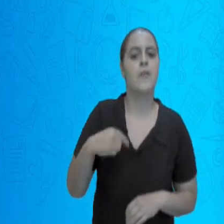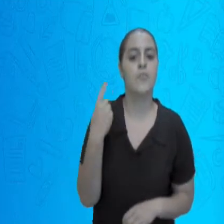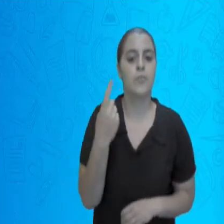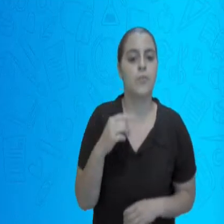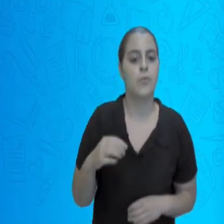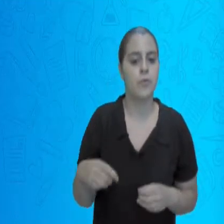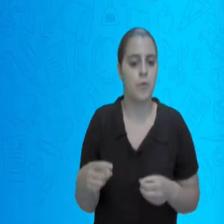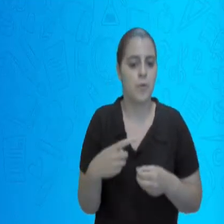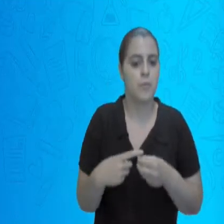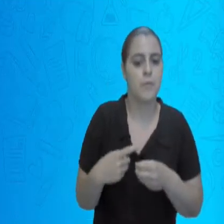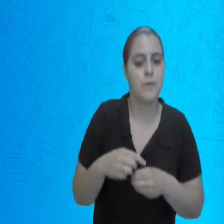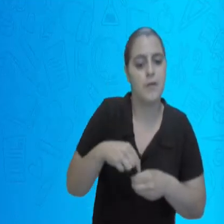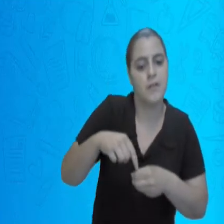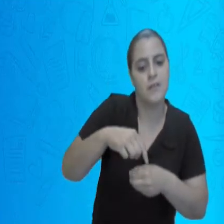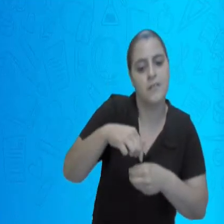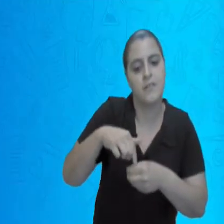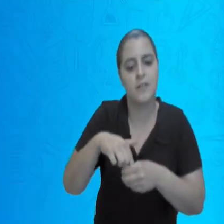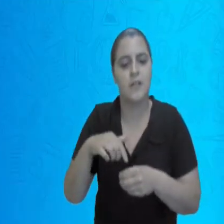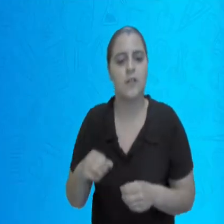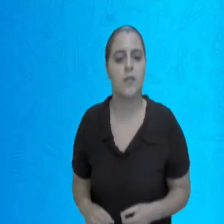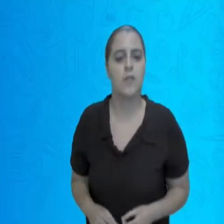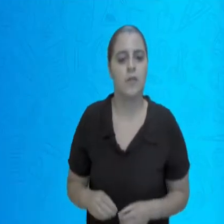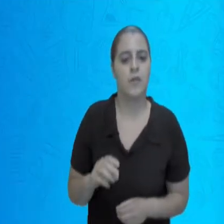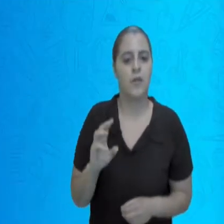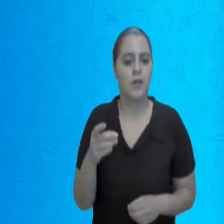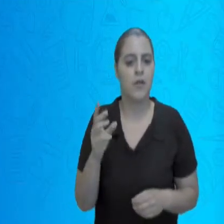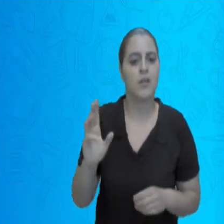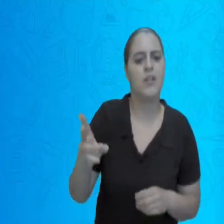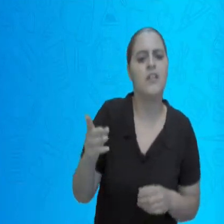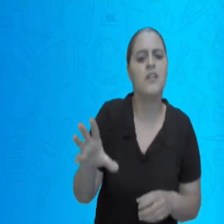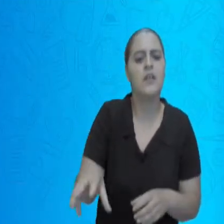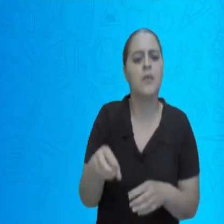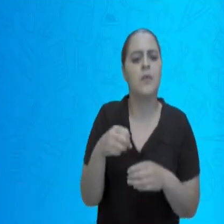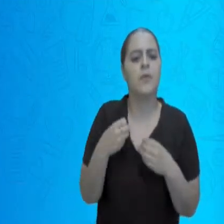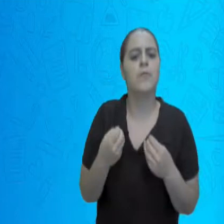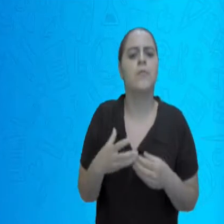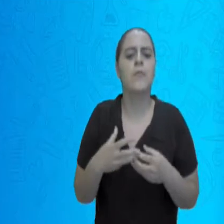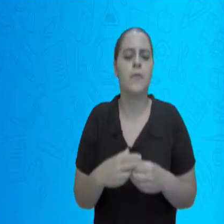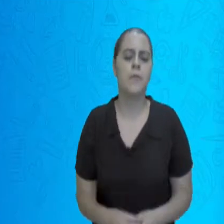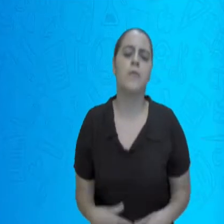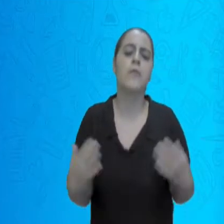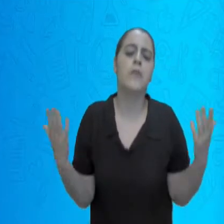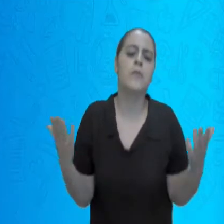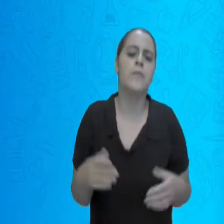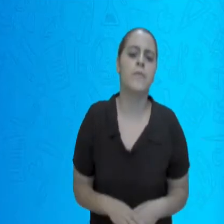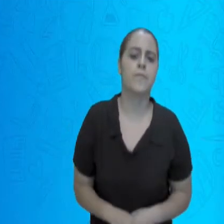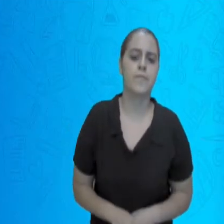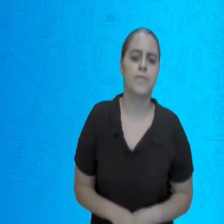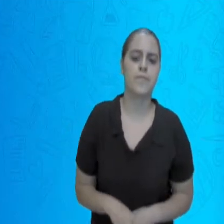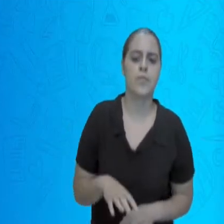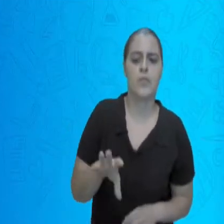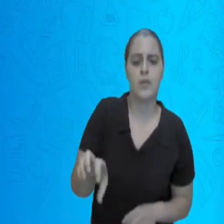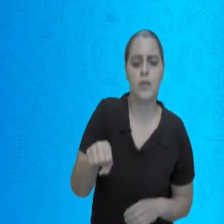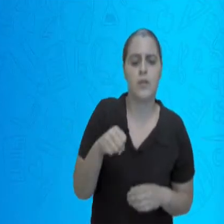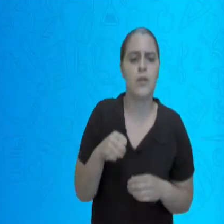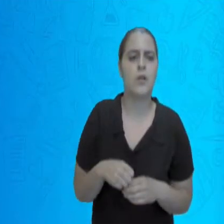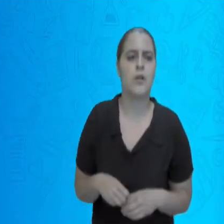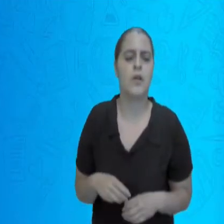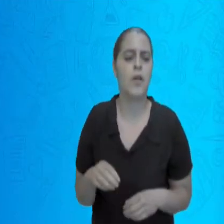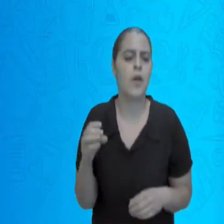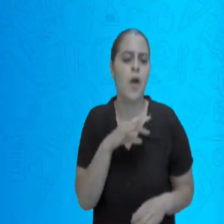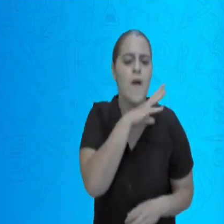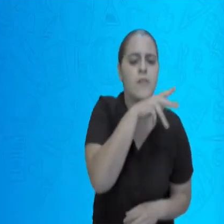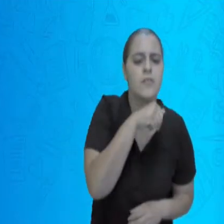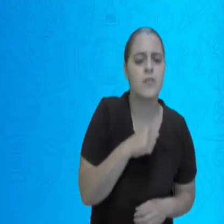pluricelulares. Animais que são heterótrofos. O que é um animal heterótrofo? Heterótrofo é aquele